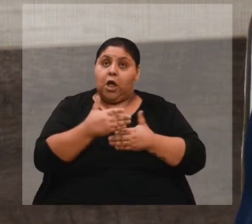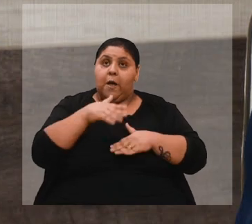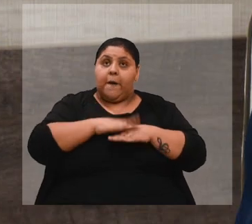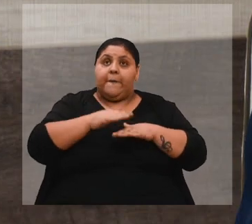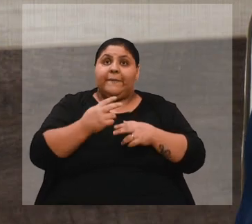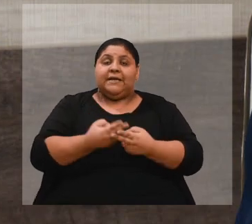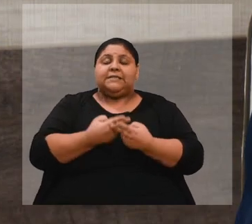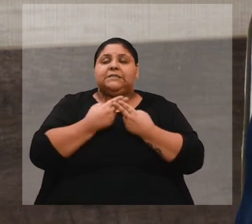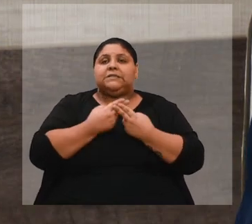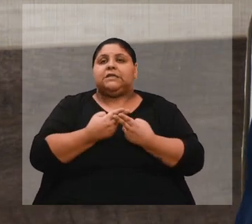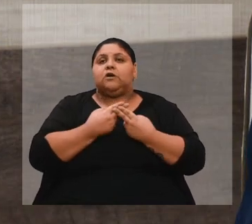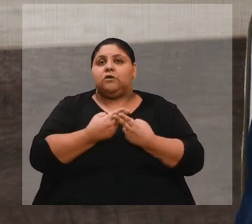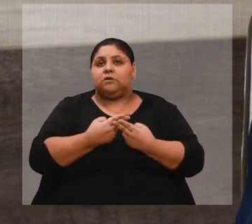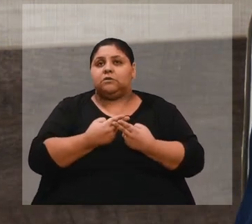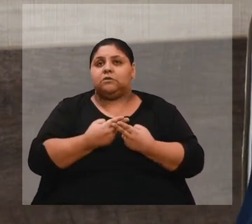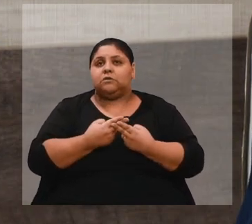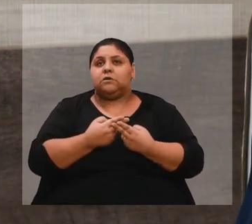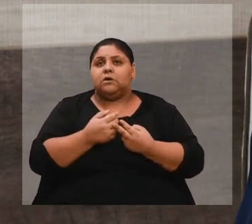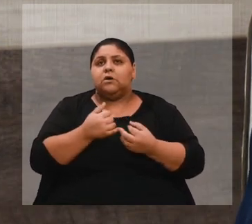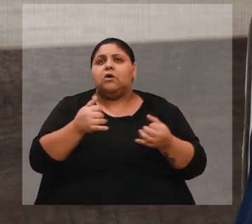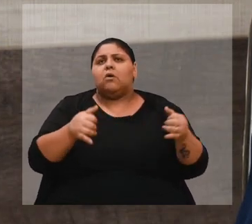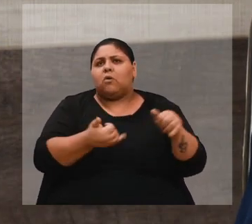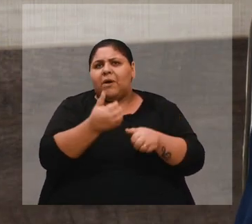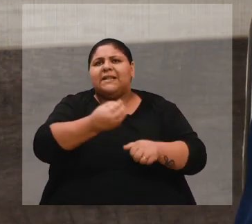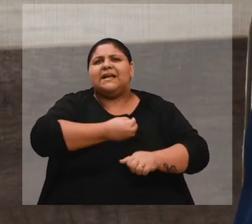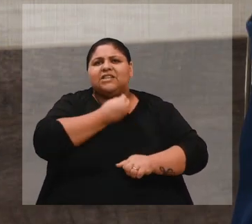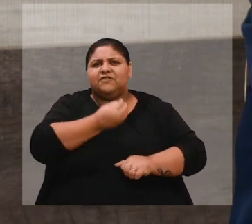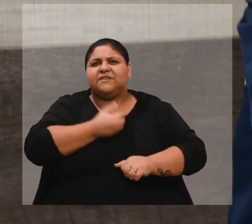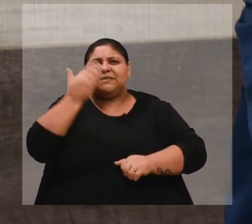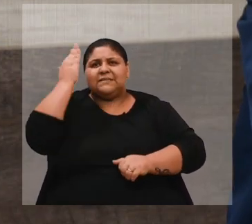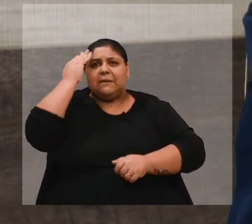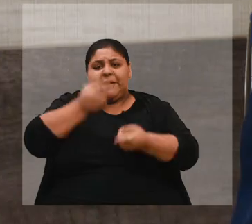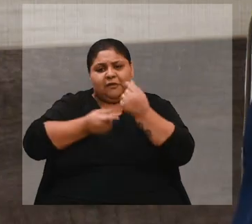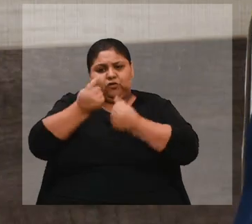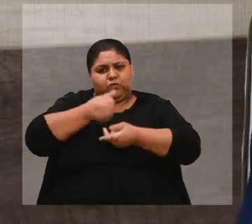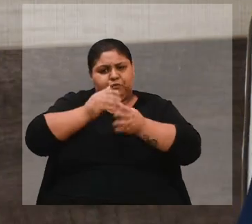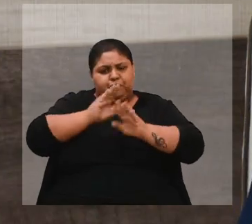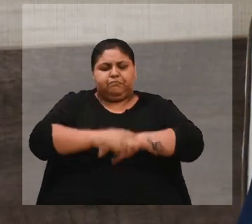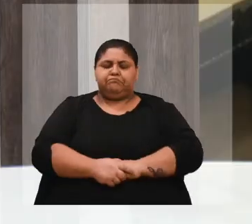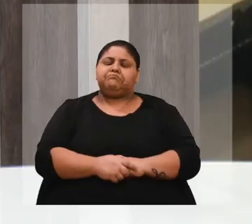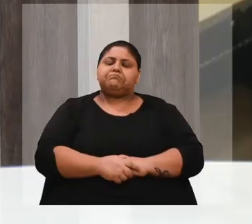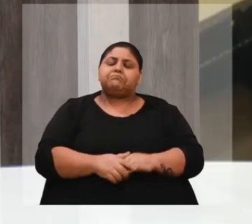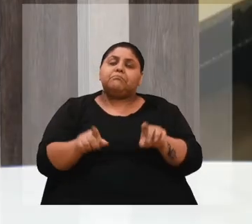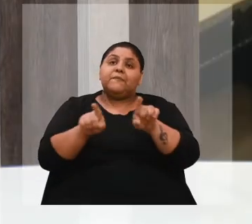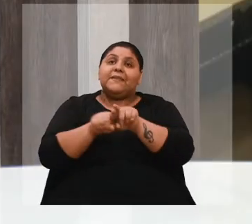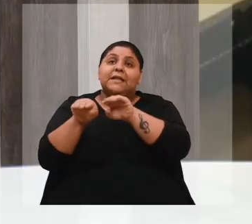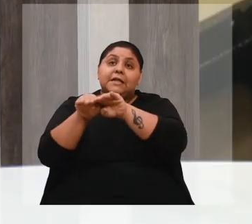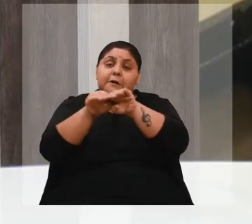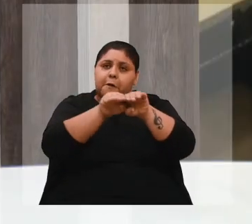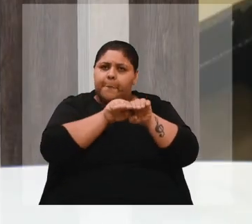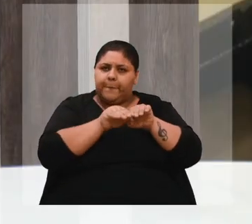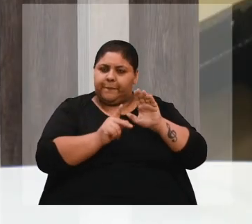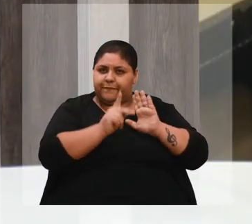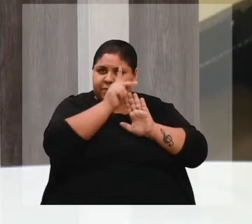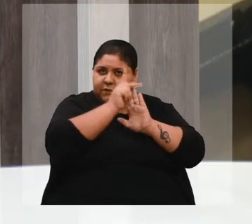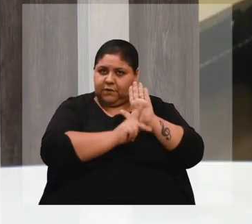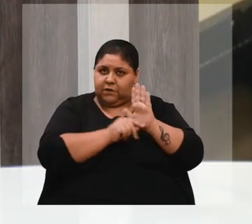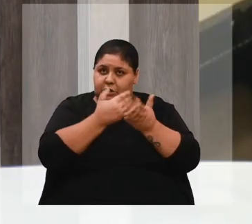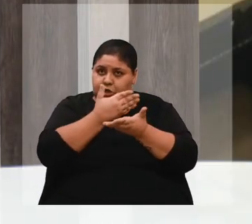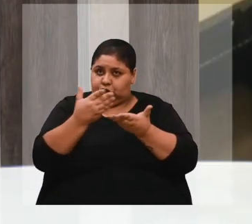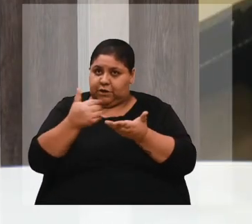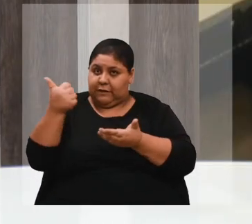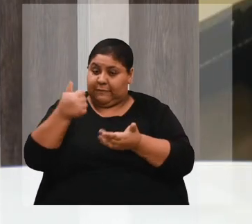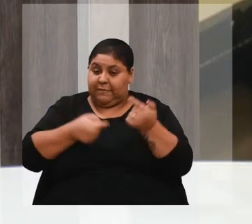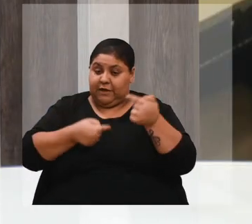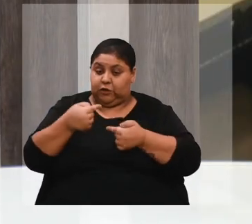comecem a ficar mais tranquilos, sabendo Qualidade de vida. Qualidade de vida, sabendo lidar com finanças, né? Nessa mesma linha, vereador, e é um projeto